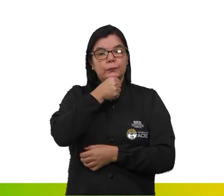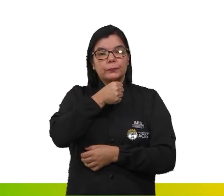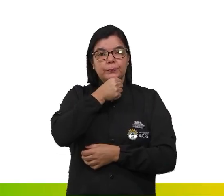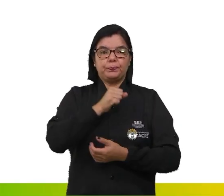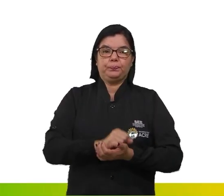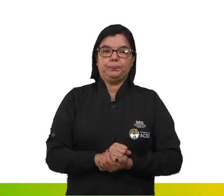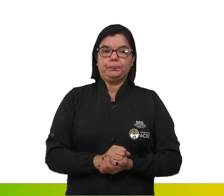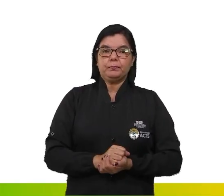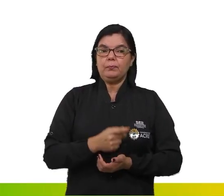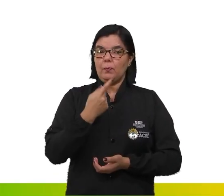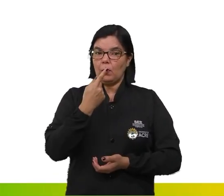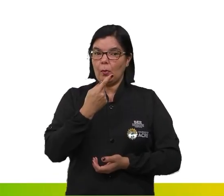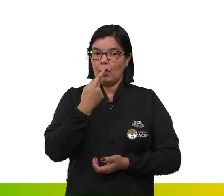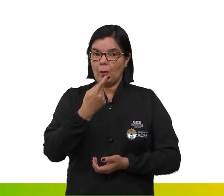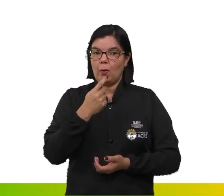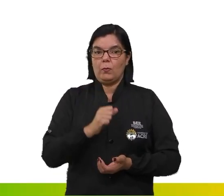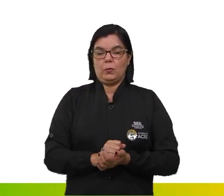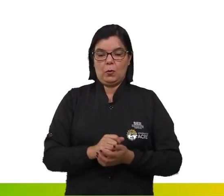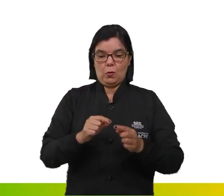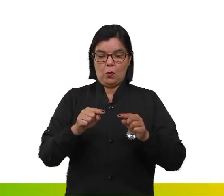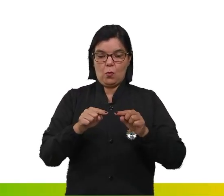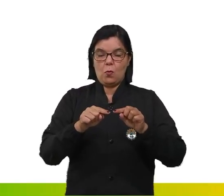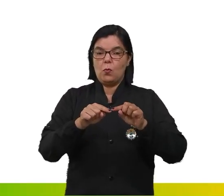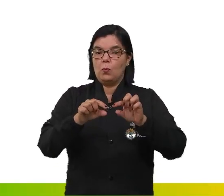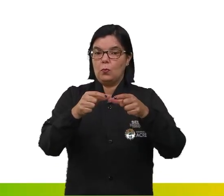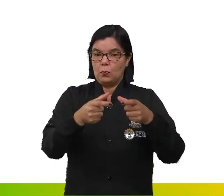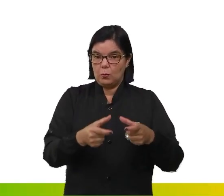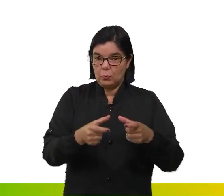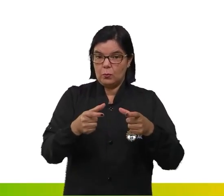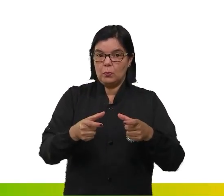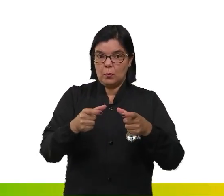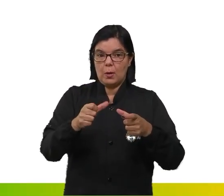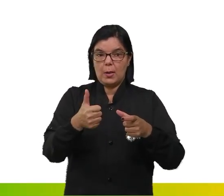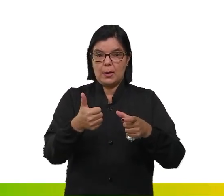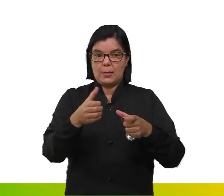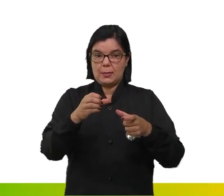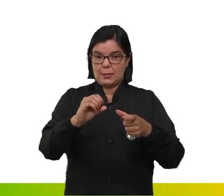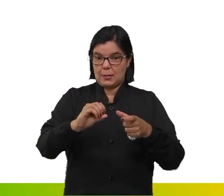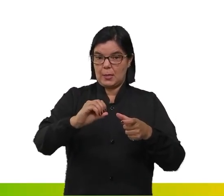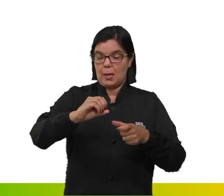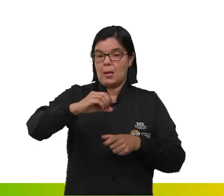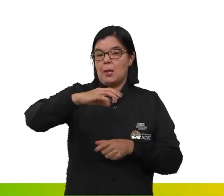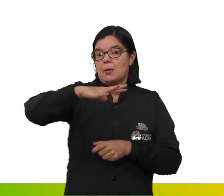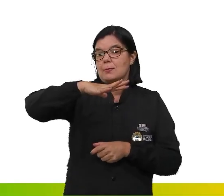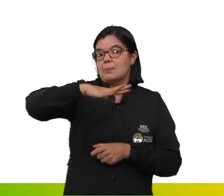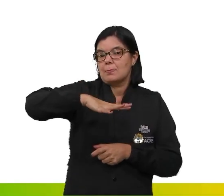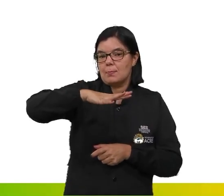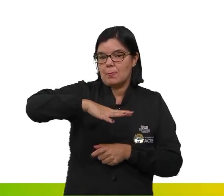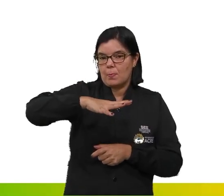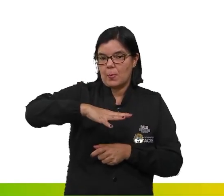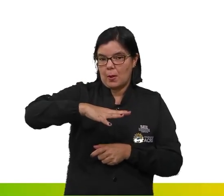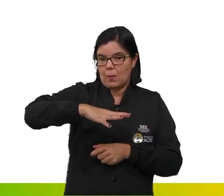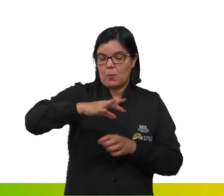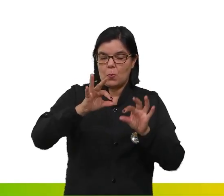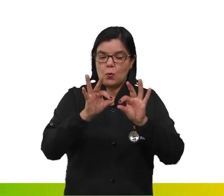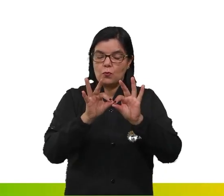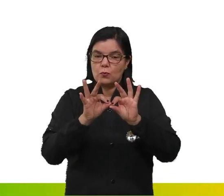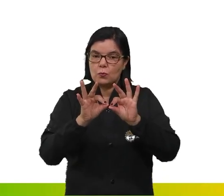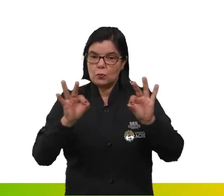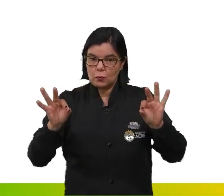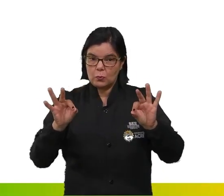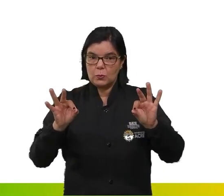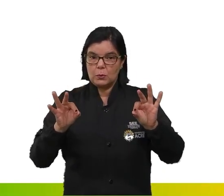Ela diz o seguinte: o canteiro tem 10 palmos de comprimento por